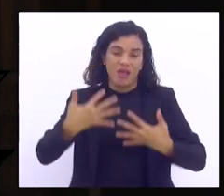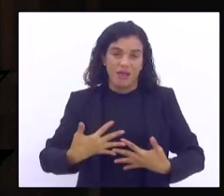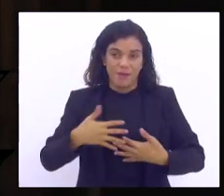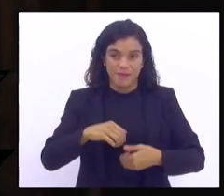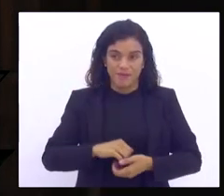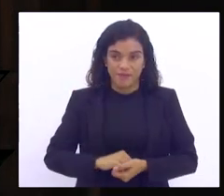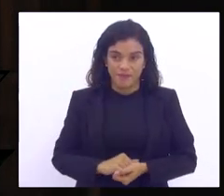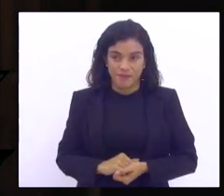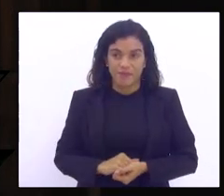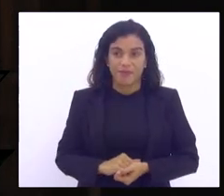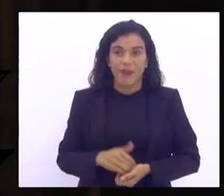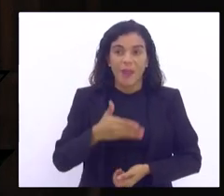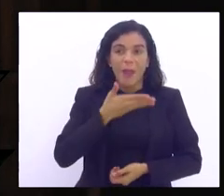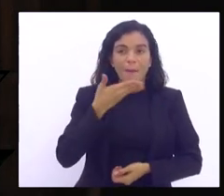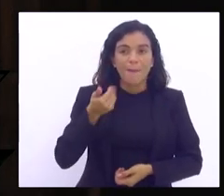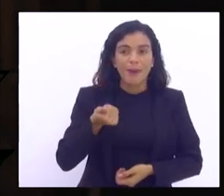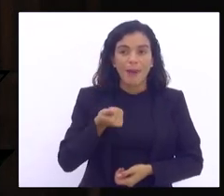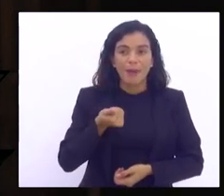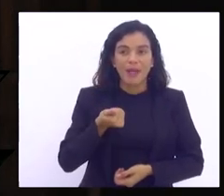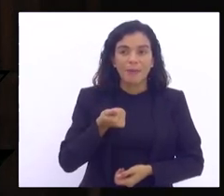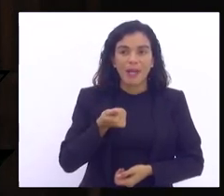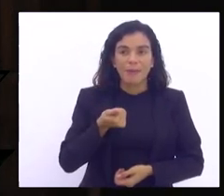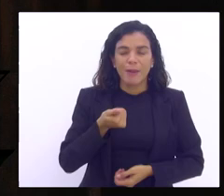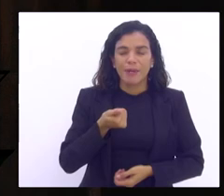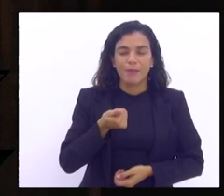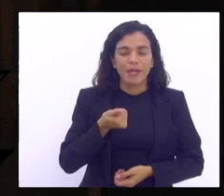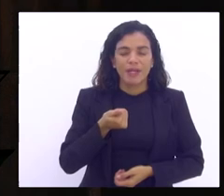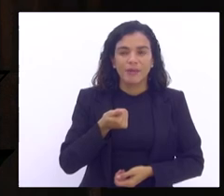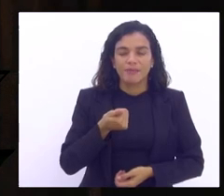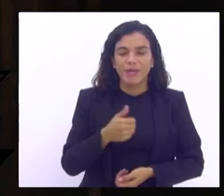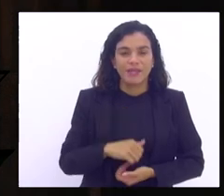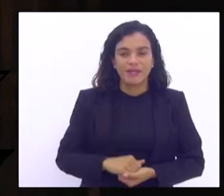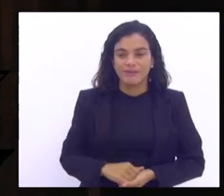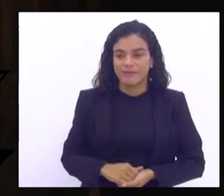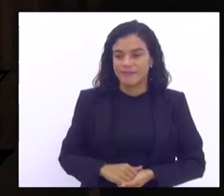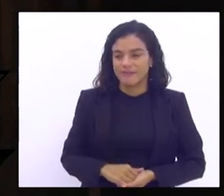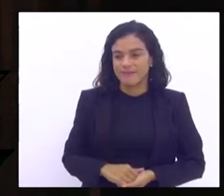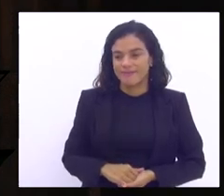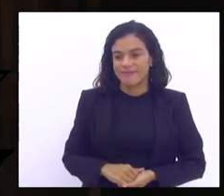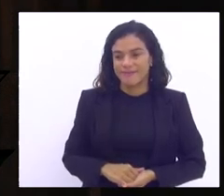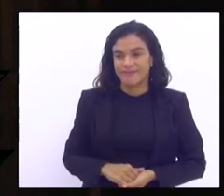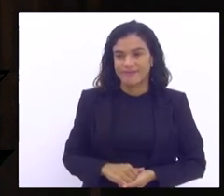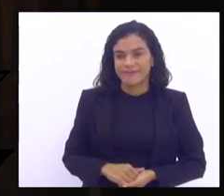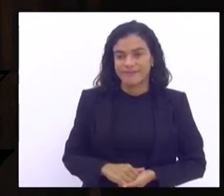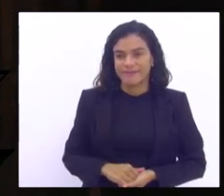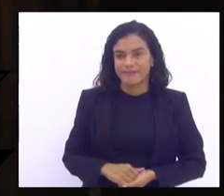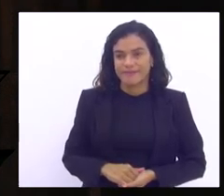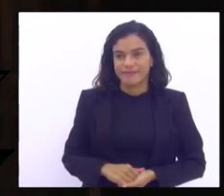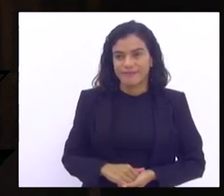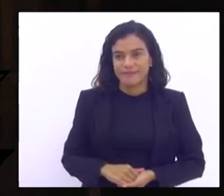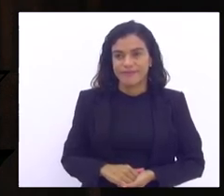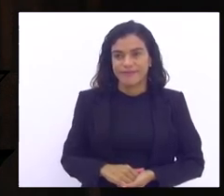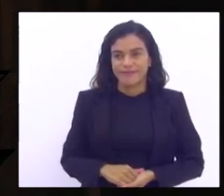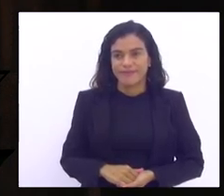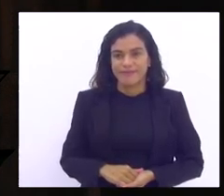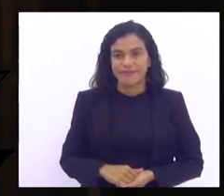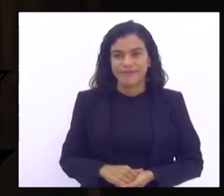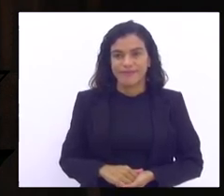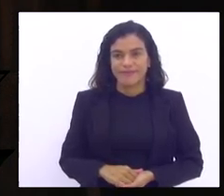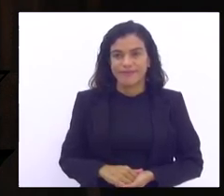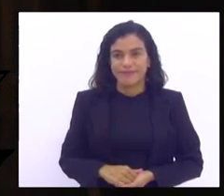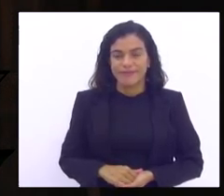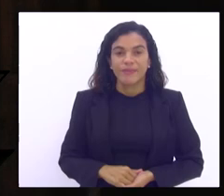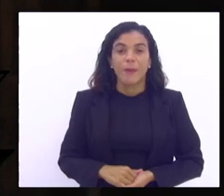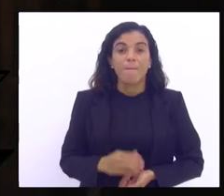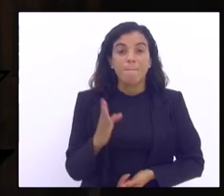Napoleão já dizia que a melhor figura de linguagem é a repetição. Então, nós vamos repetir. Já que eles ficam repetindo sempre